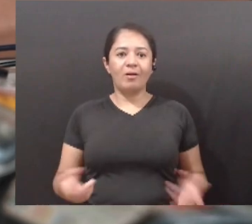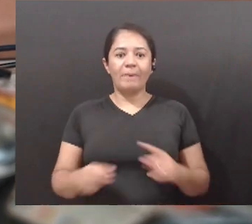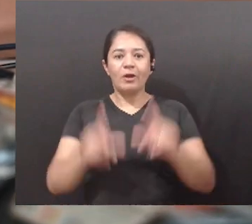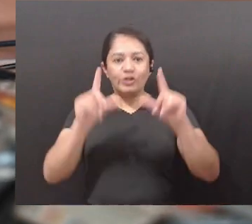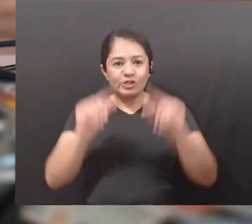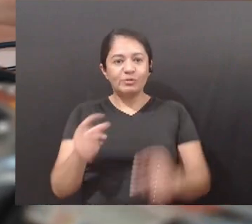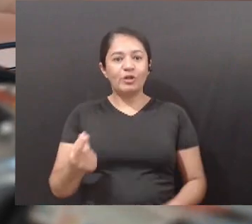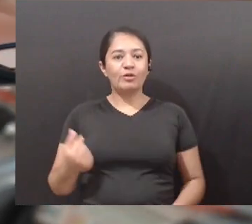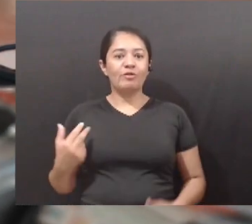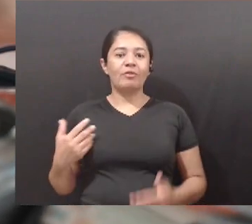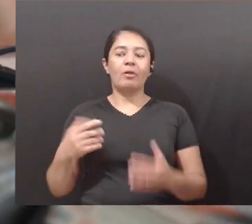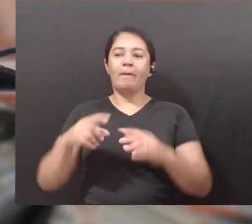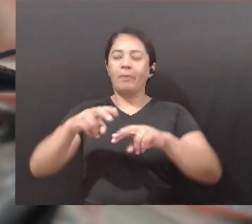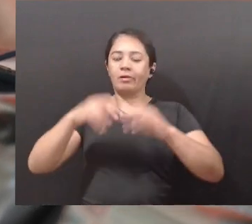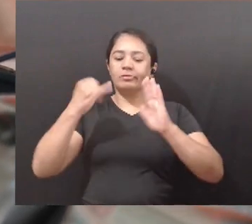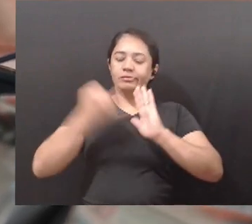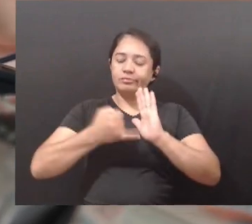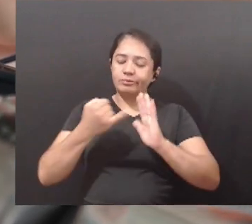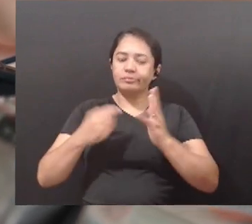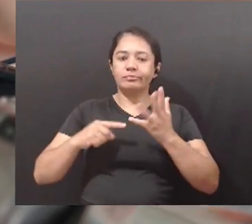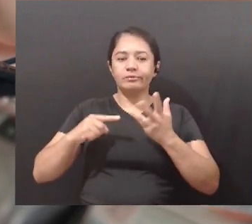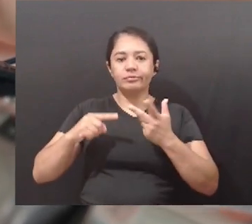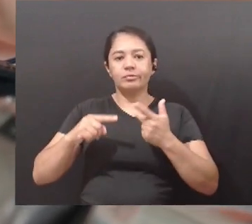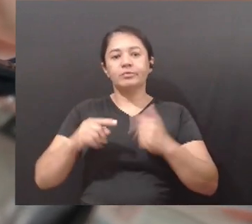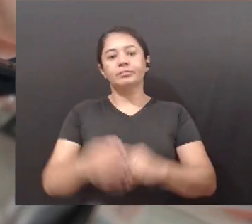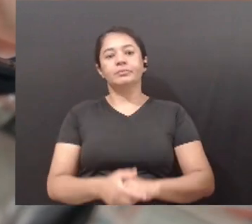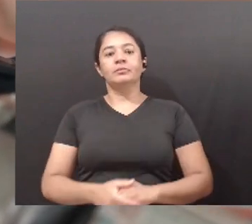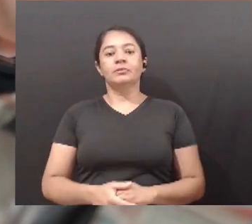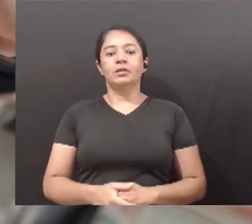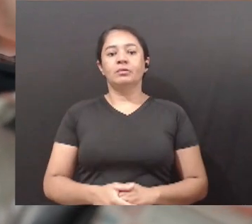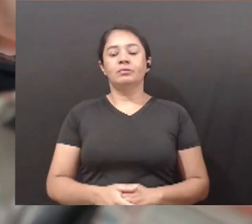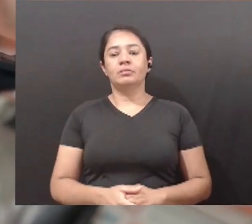de depreciação, como você comentou, ao longo do tempo. Que às vezes no